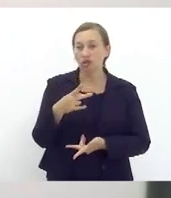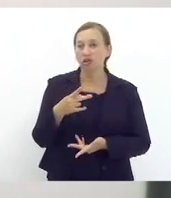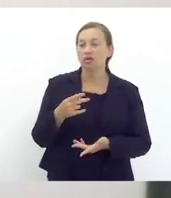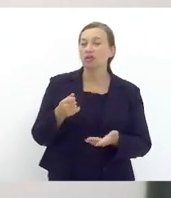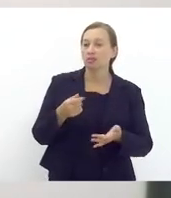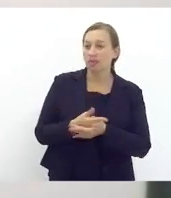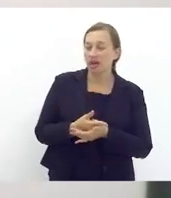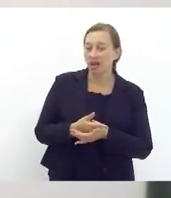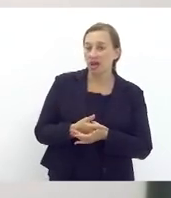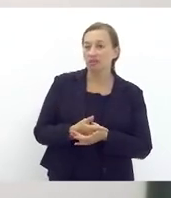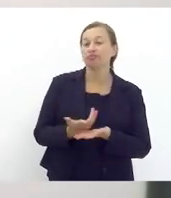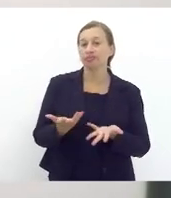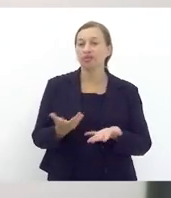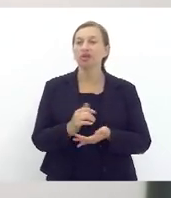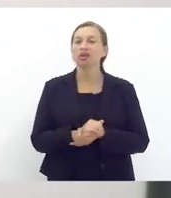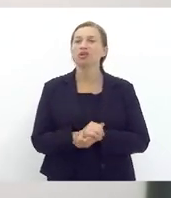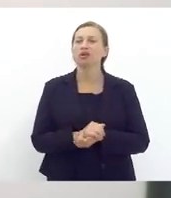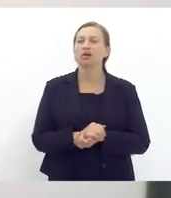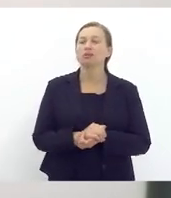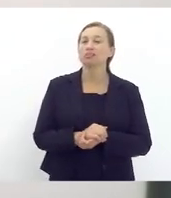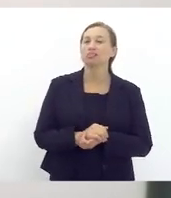contas e impostos pessoal